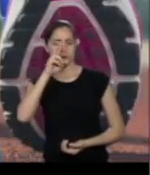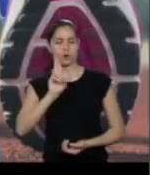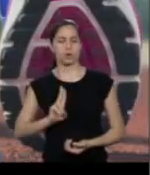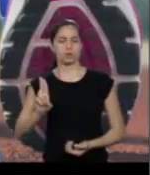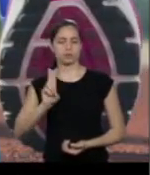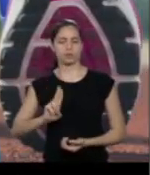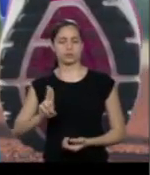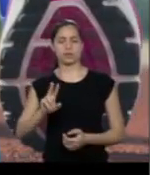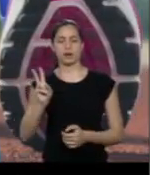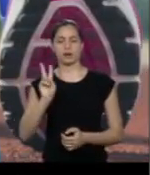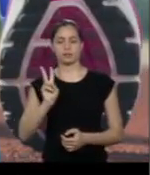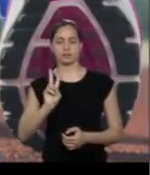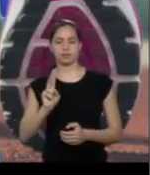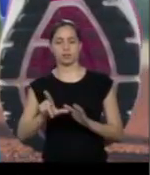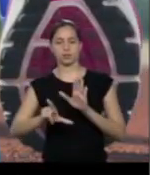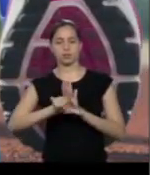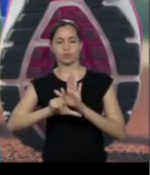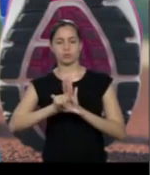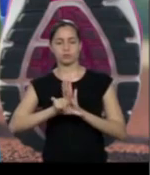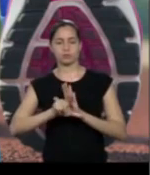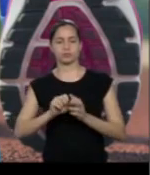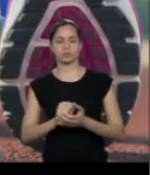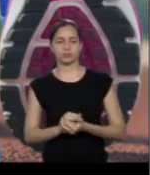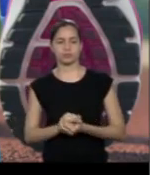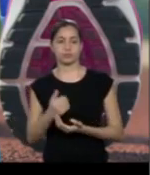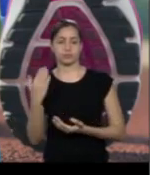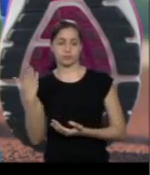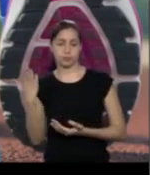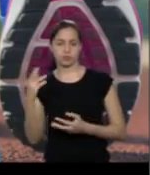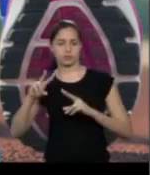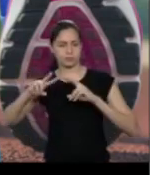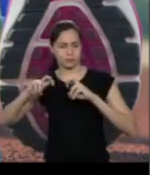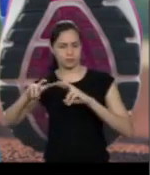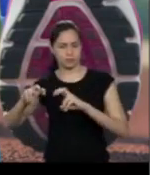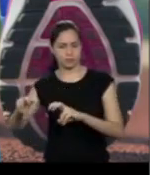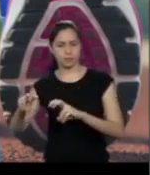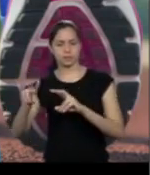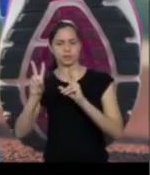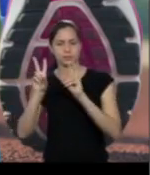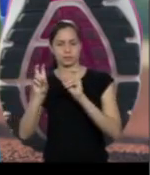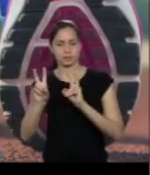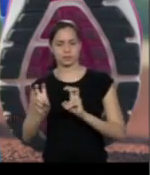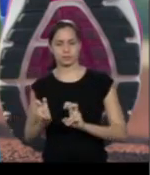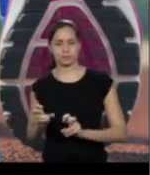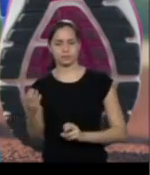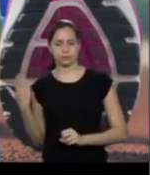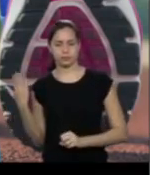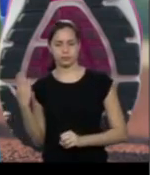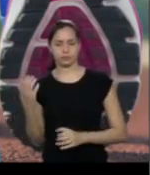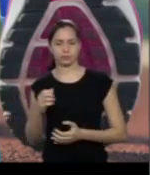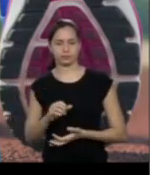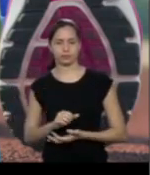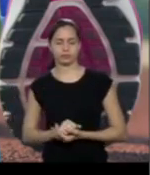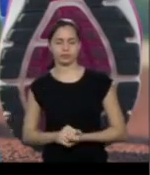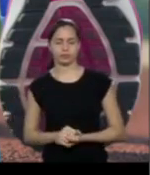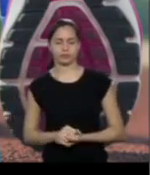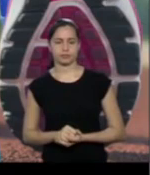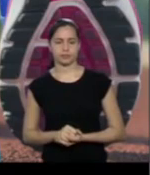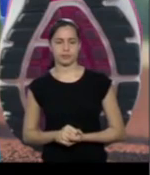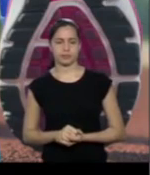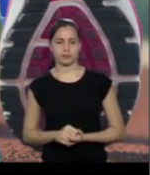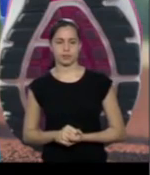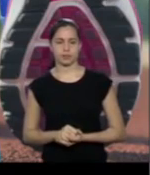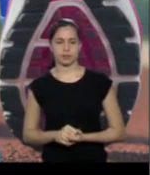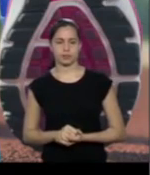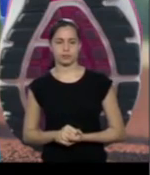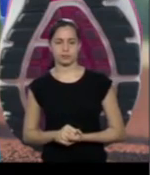Newton, podemos analisar os componentes da força peso e força normal em um plano inclinado e considerando o atrito. Para